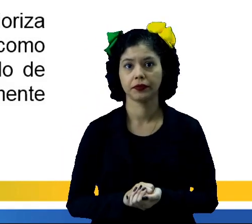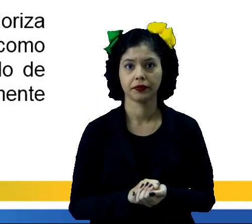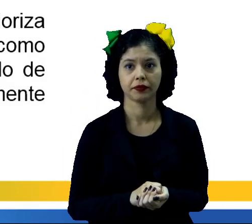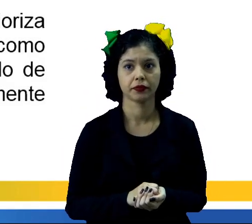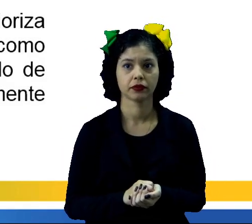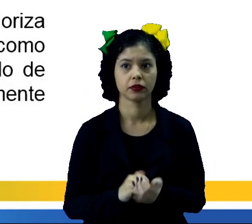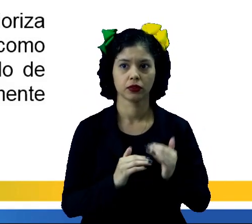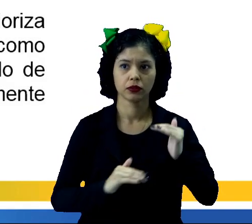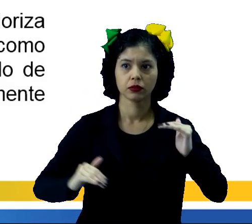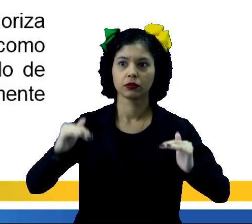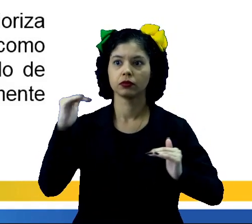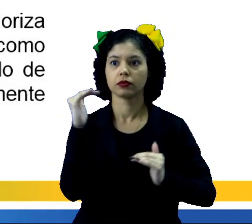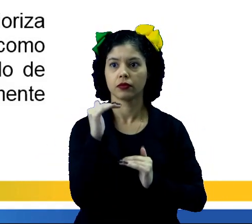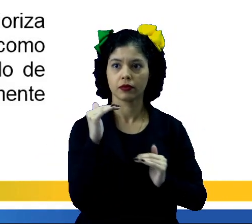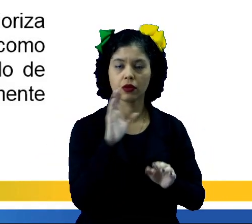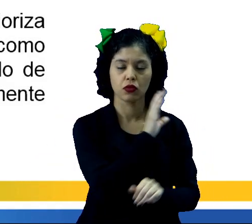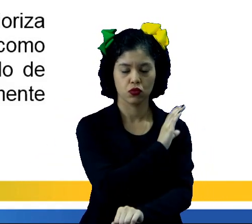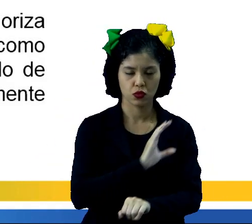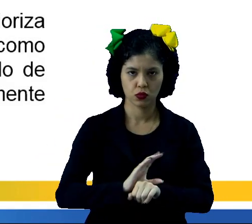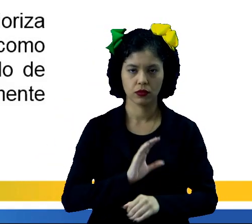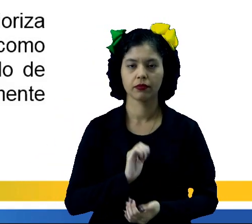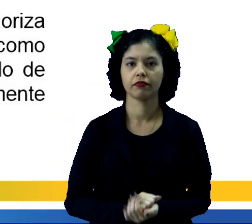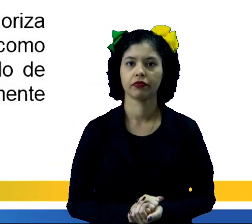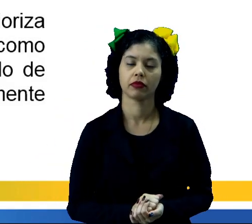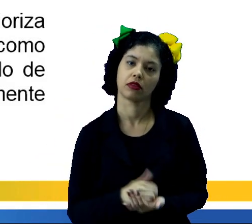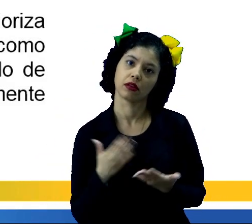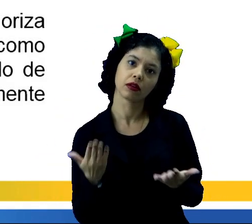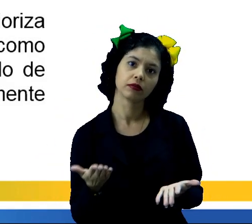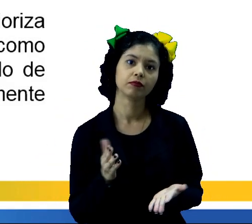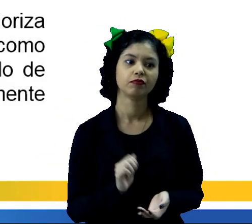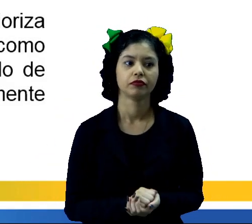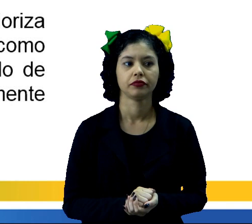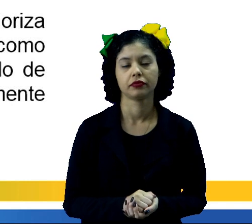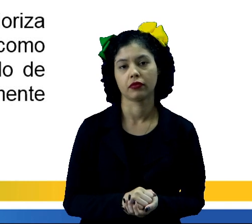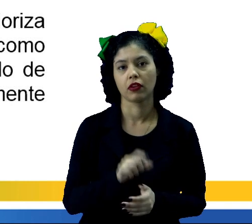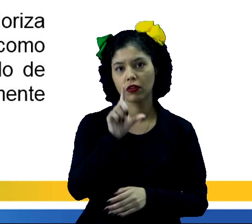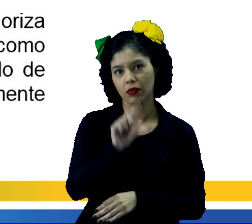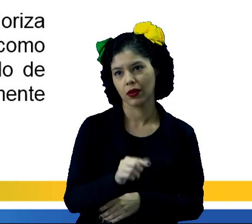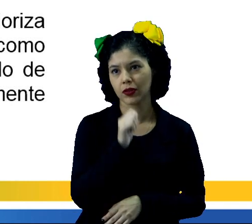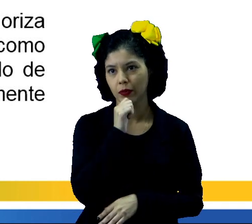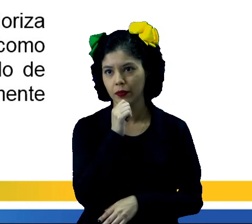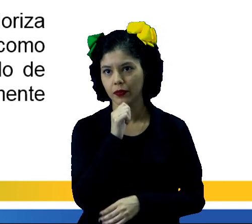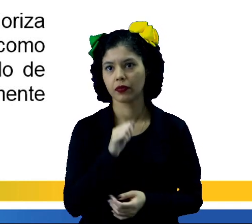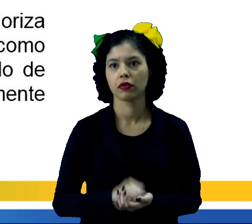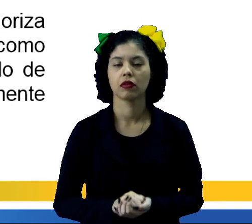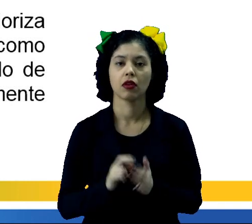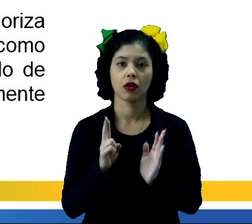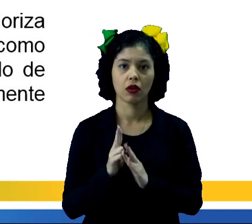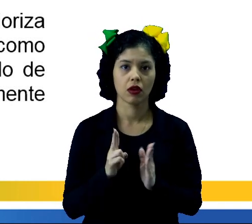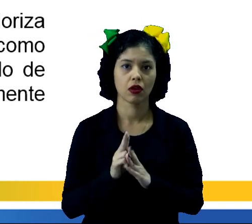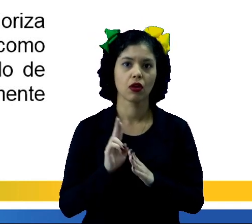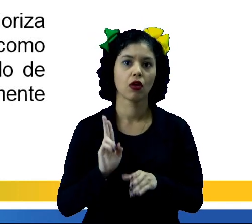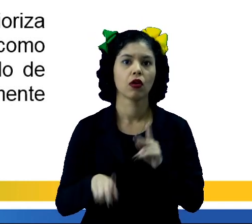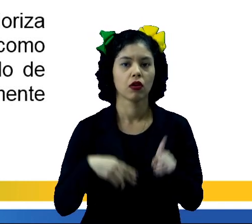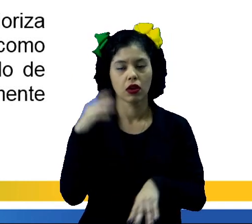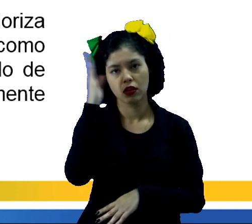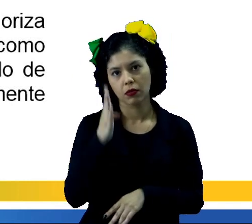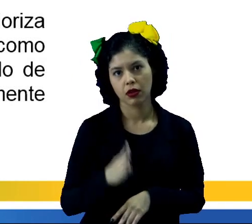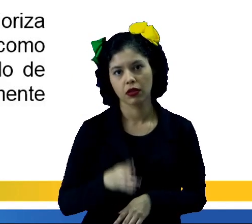uma hierarquização de culturas, que inferioriza, os nativos aqui do Brasil e